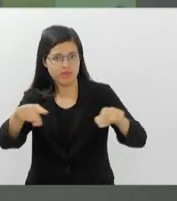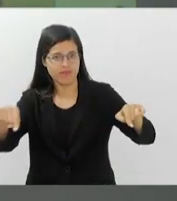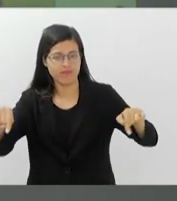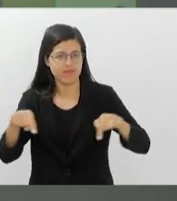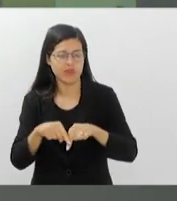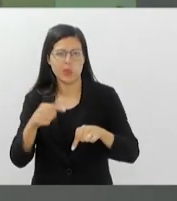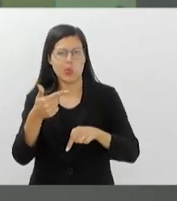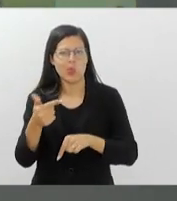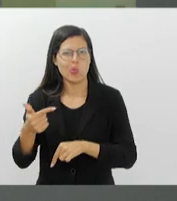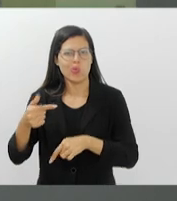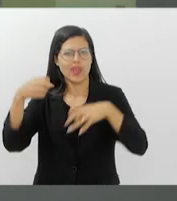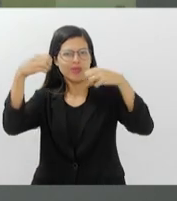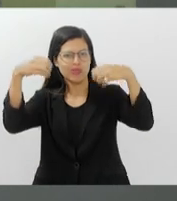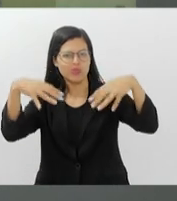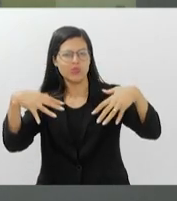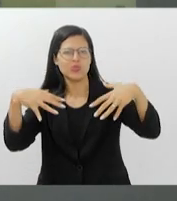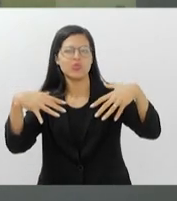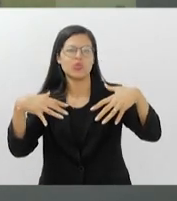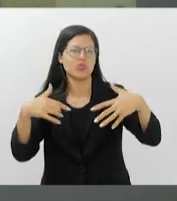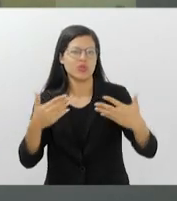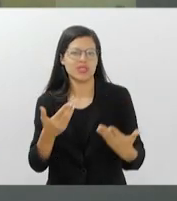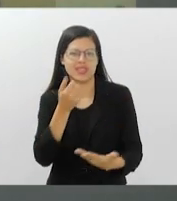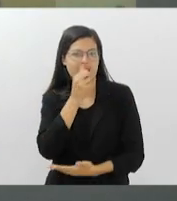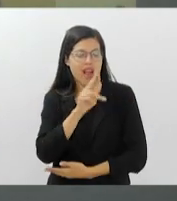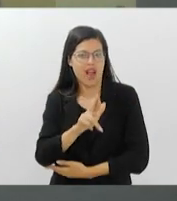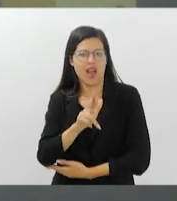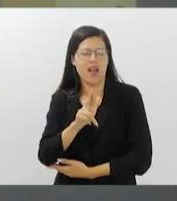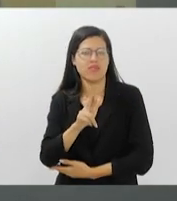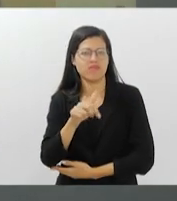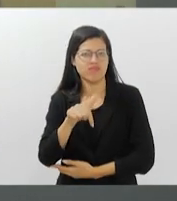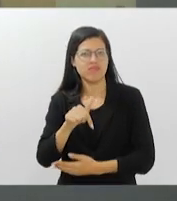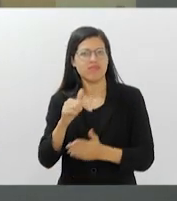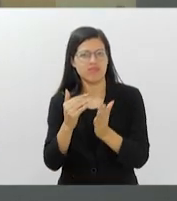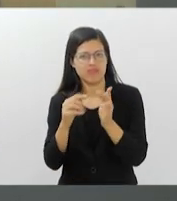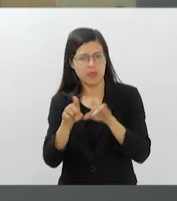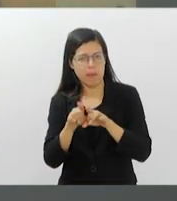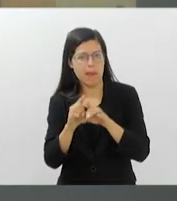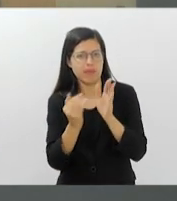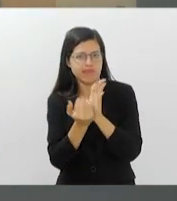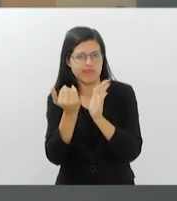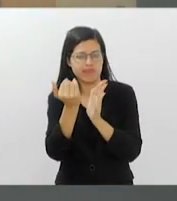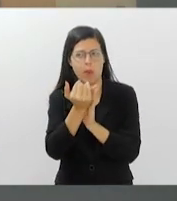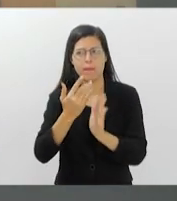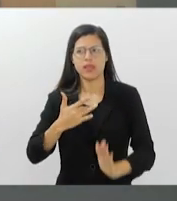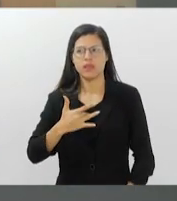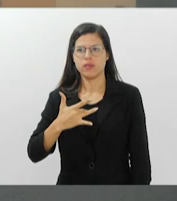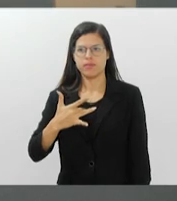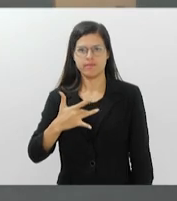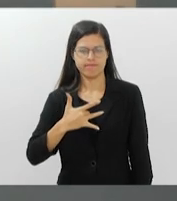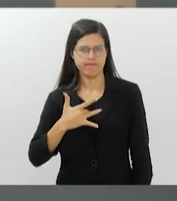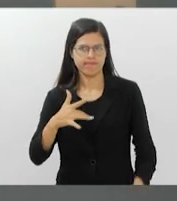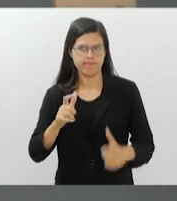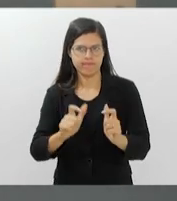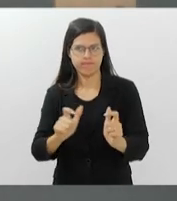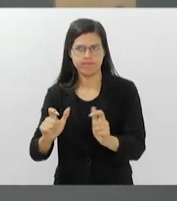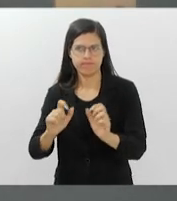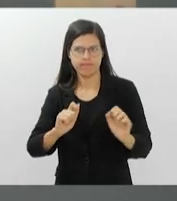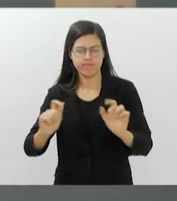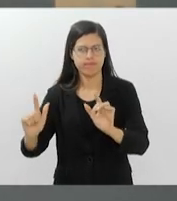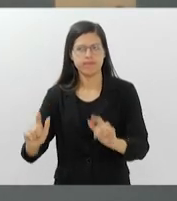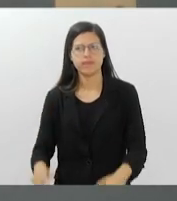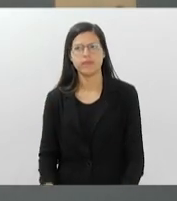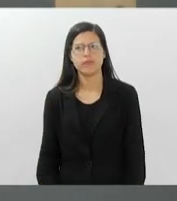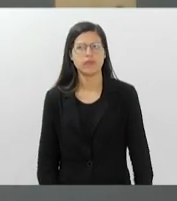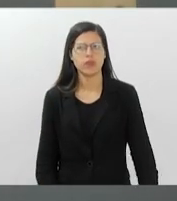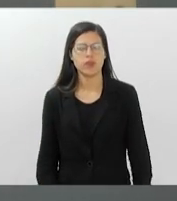iluminação isso favorece né o aumento da tuberculose nesses nesses locais pode passar e aí é